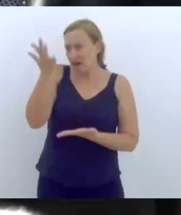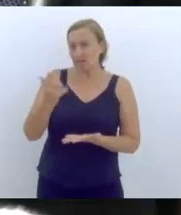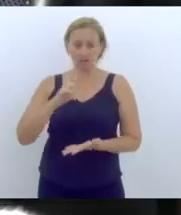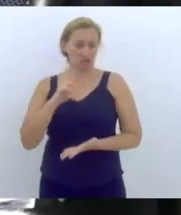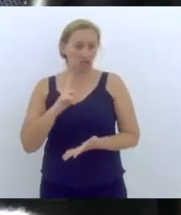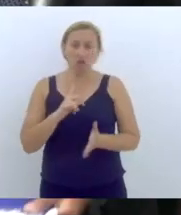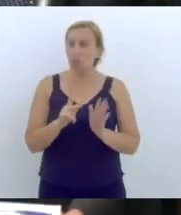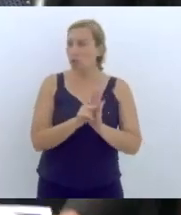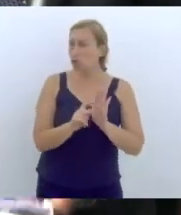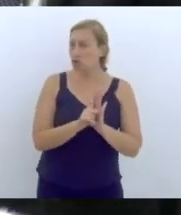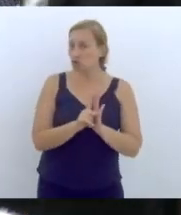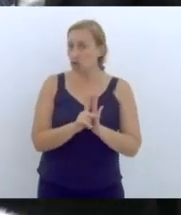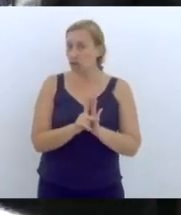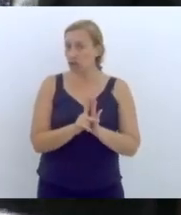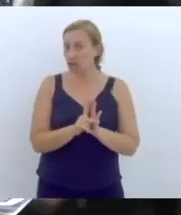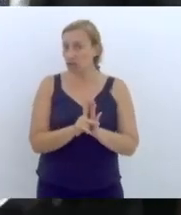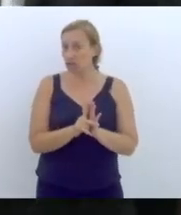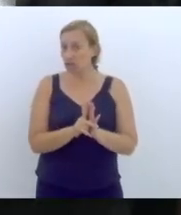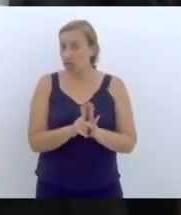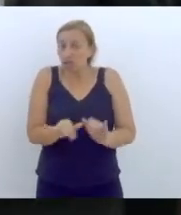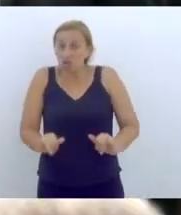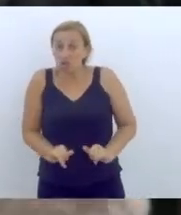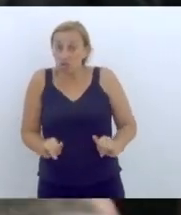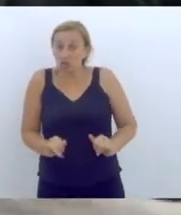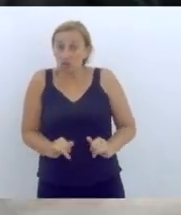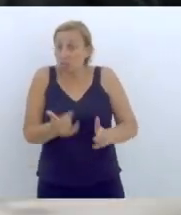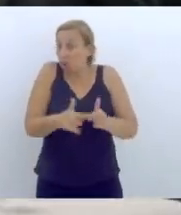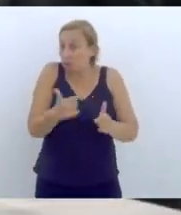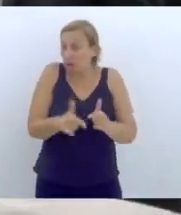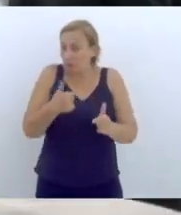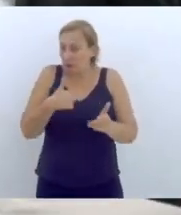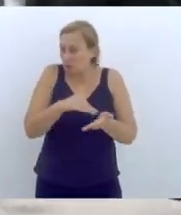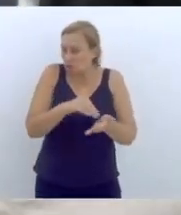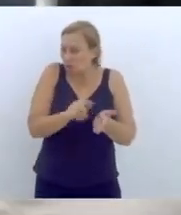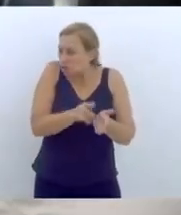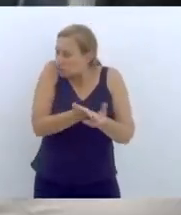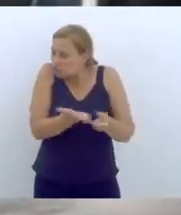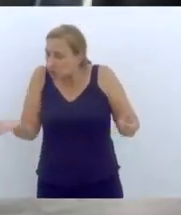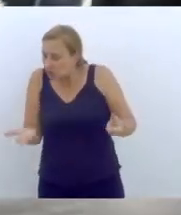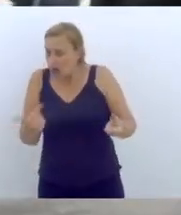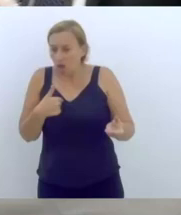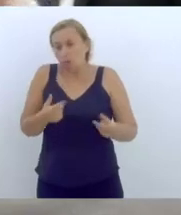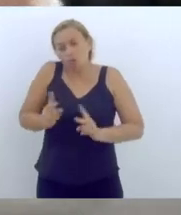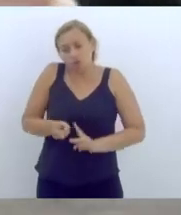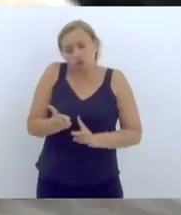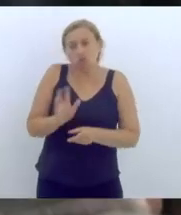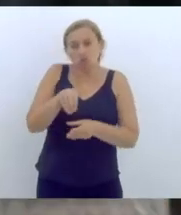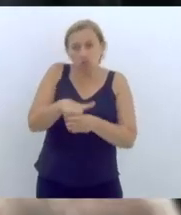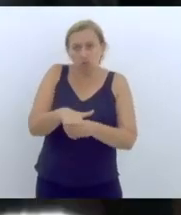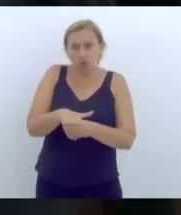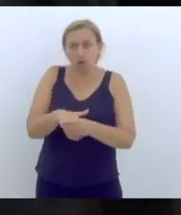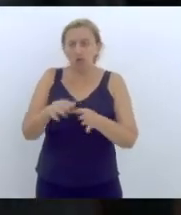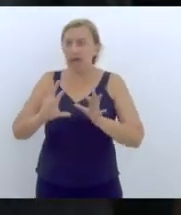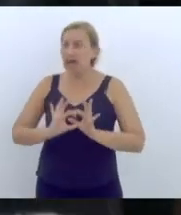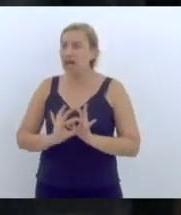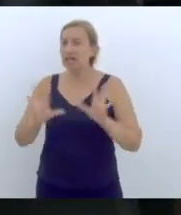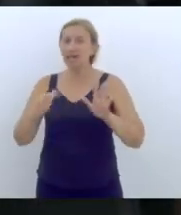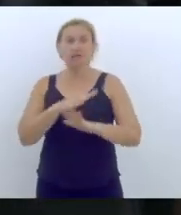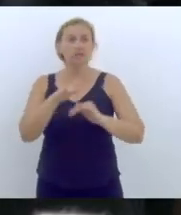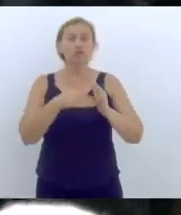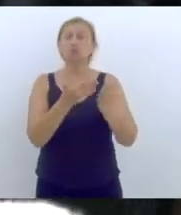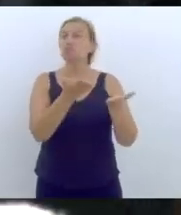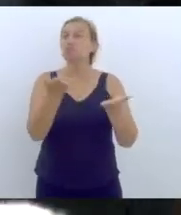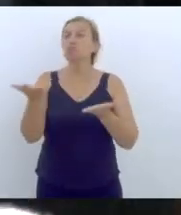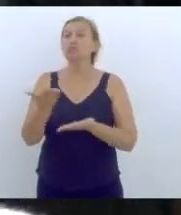ele tomou pau numa comissão, eu vou e tiro de pauta. Então, eu mantenho o voto e me coloco aberto aqui a todos os